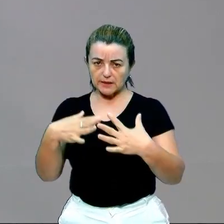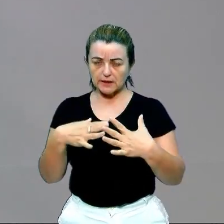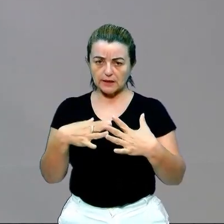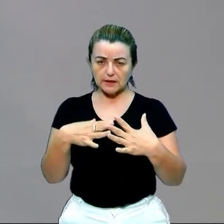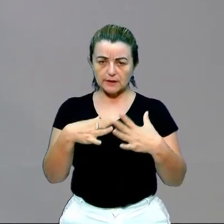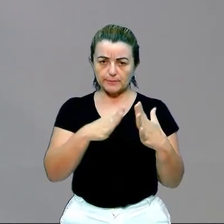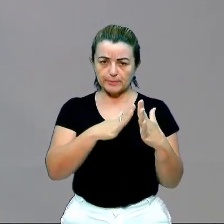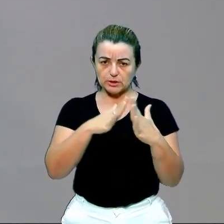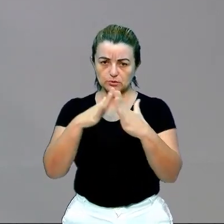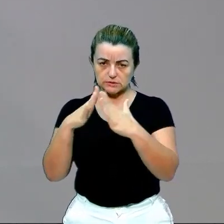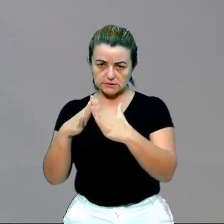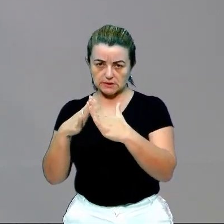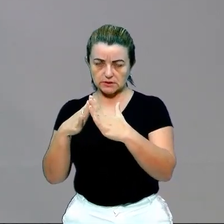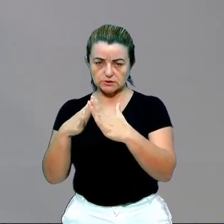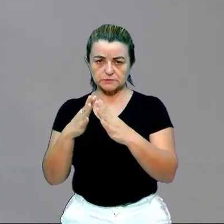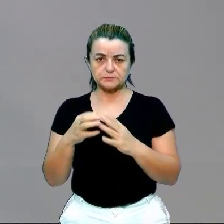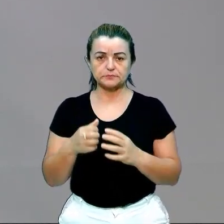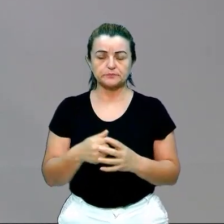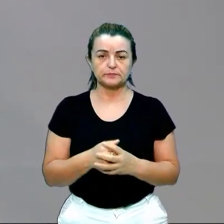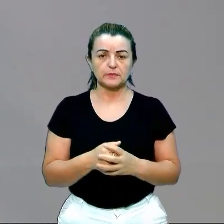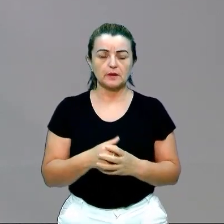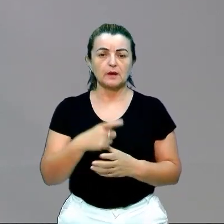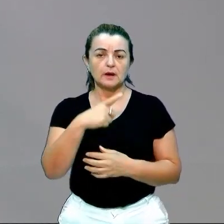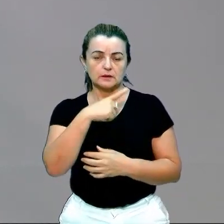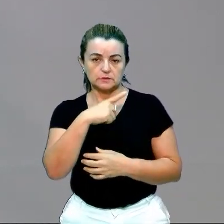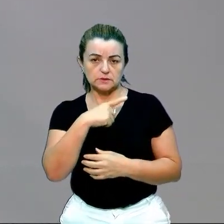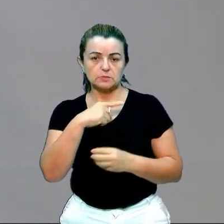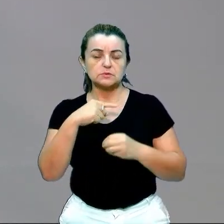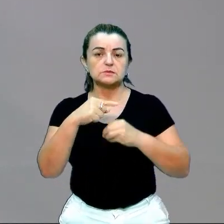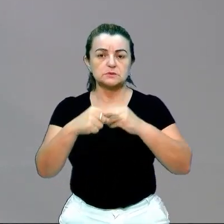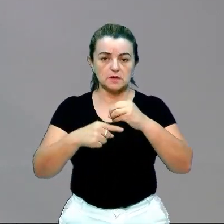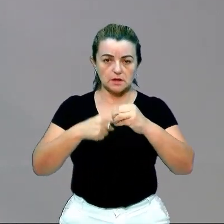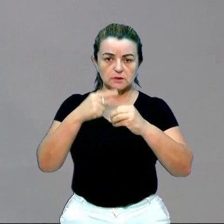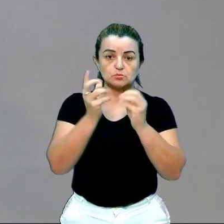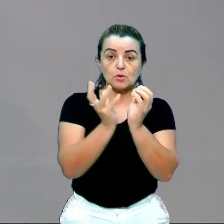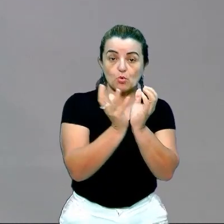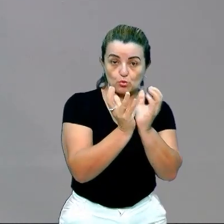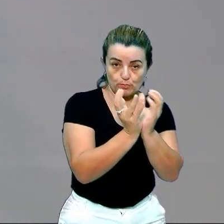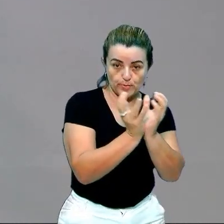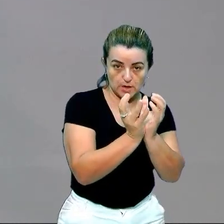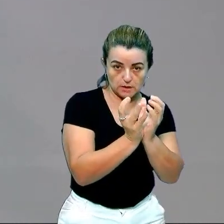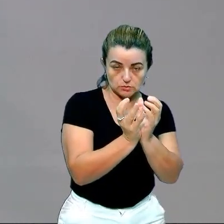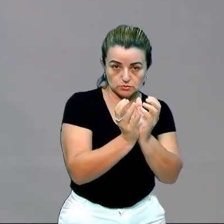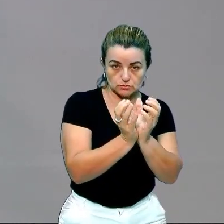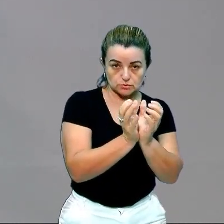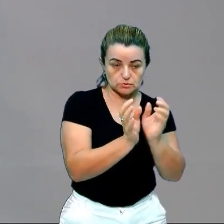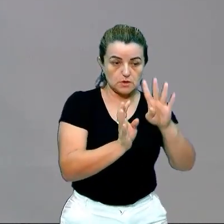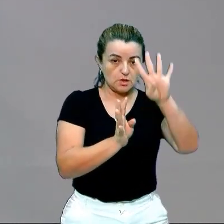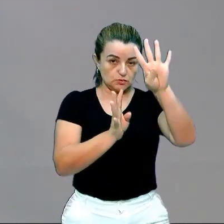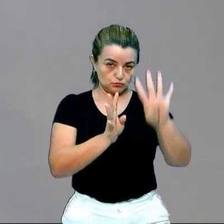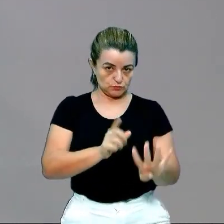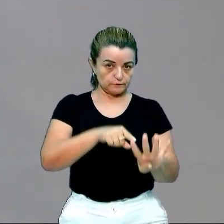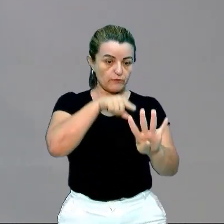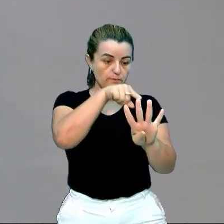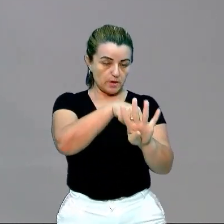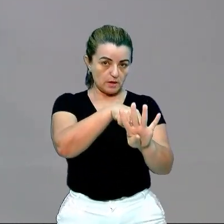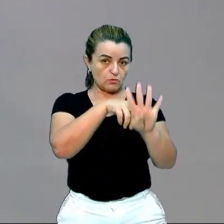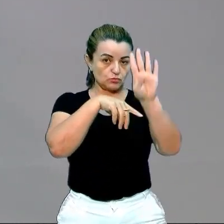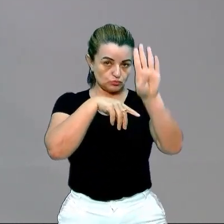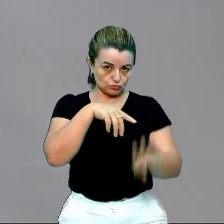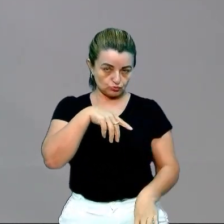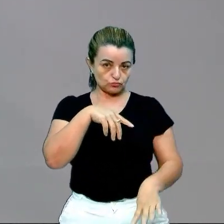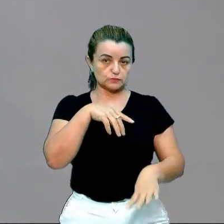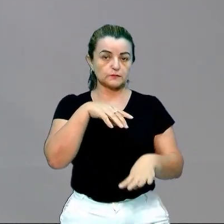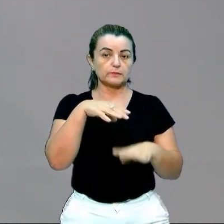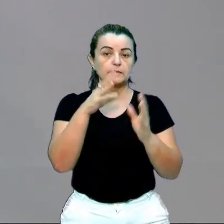periodicidade, eu estou dizendo o seguinte: nós temos átomos agrupados lá nas suas famílias, né? Com